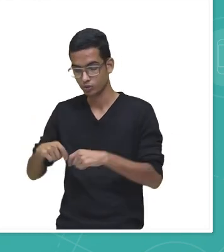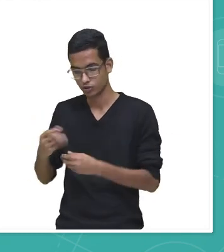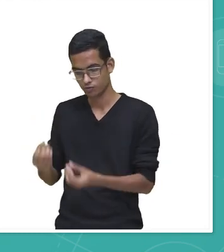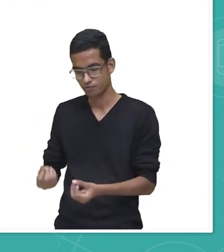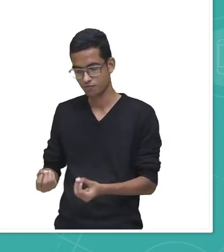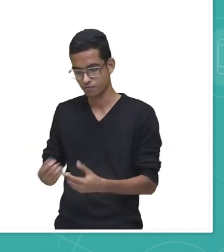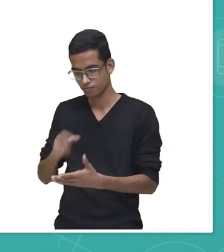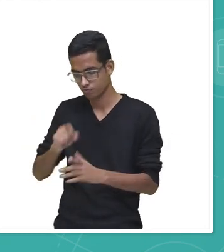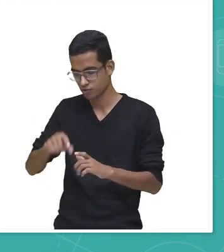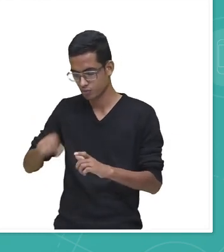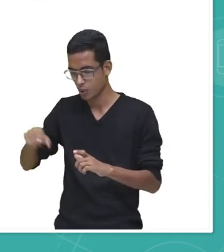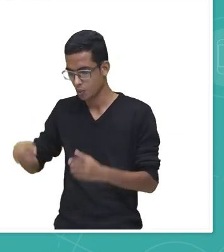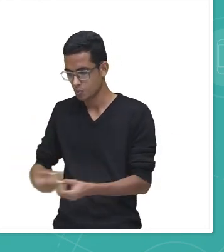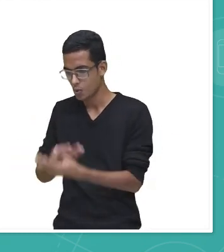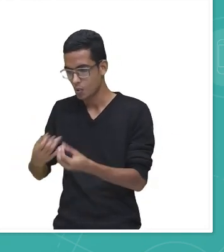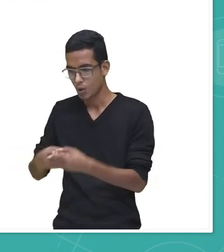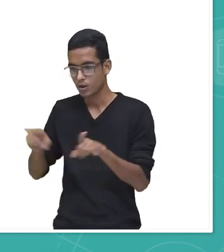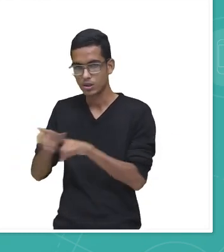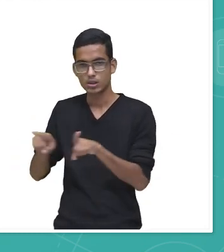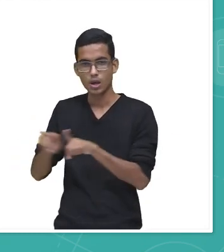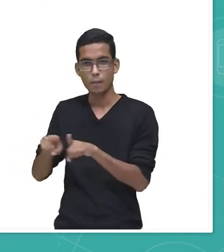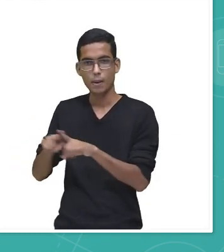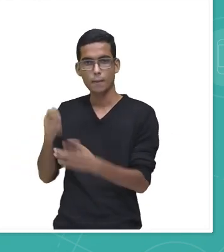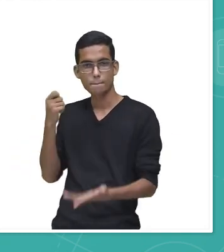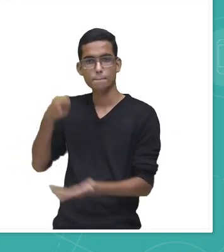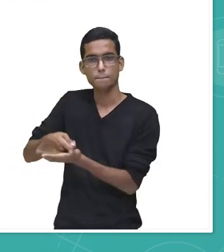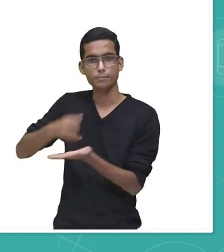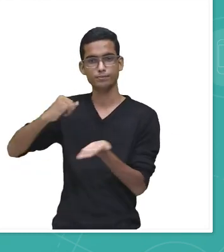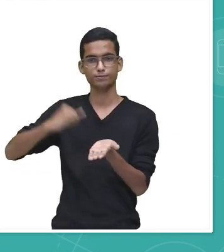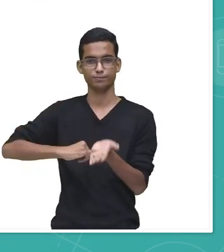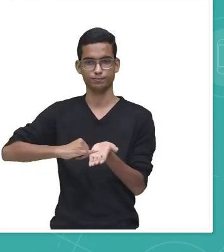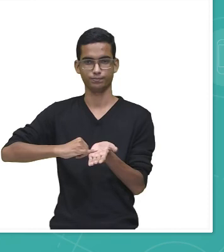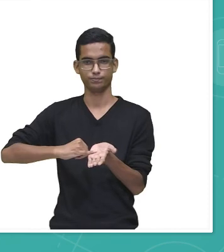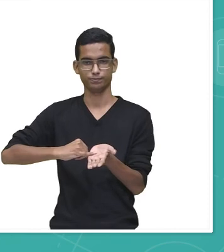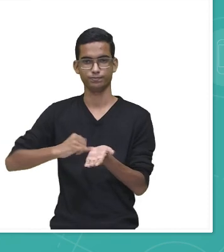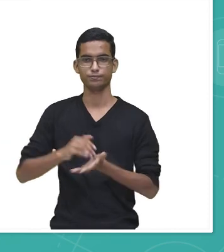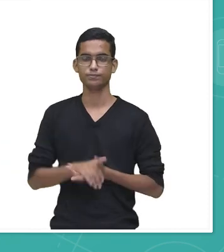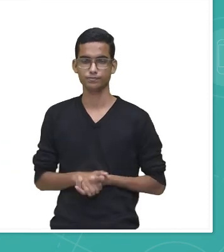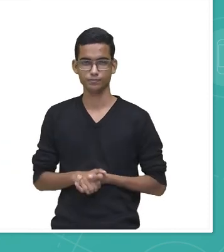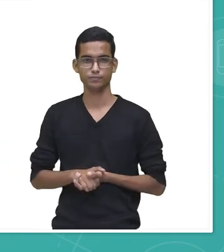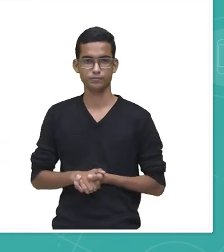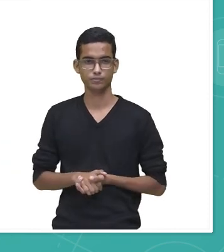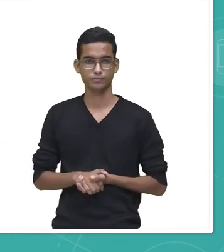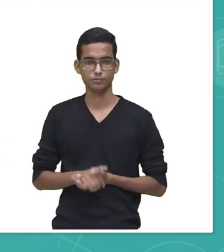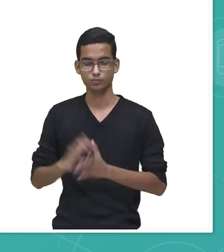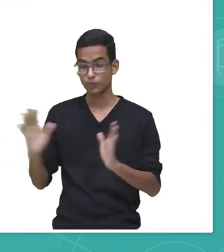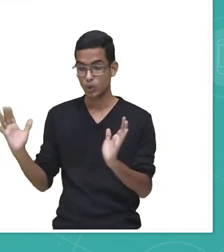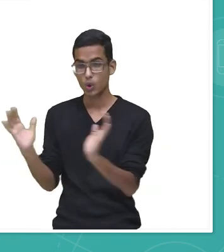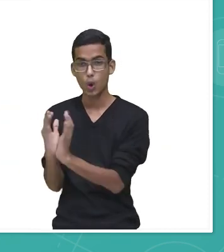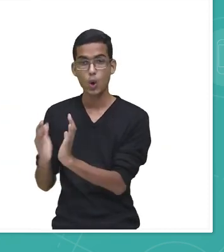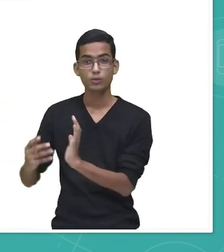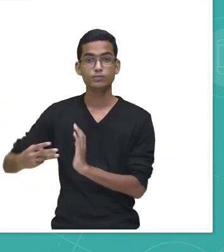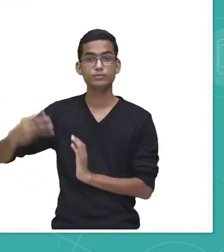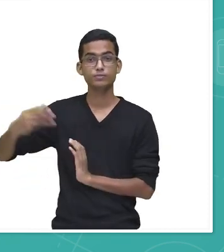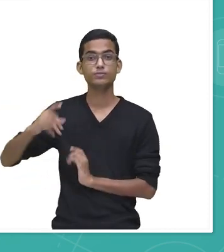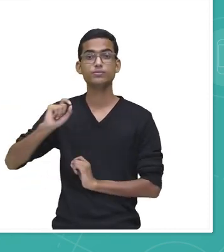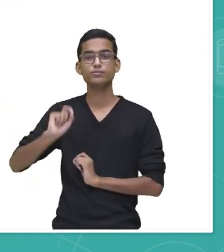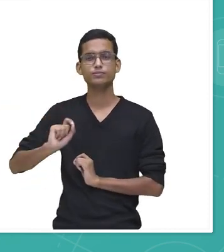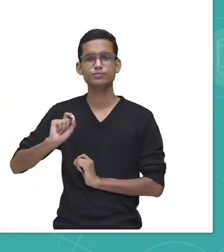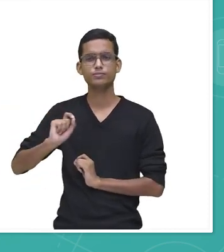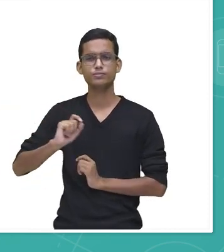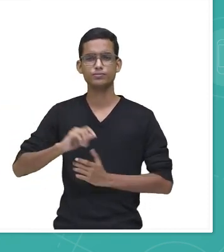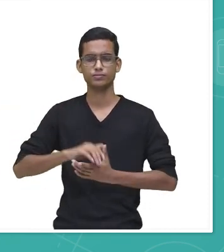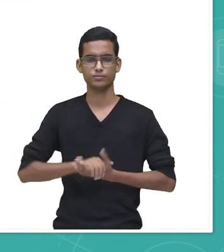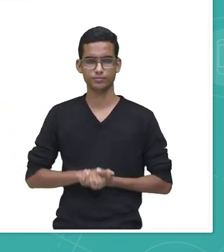justamente os impostos. O terceiro momento aí é o manso comunal, que na verdade são as terras de uso em comum, onde estavam